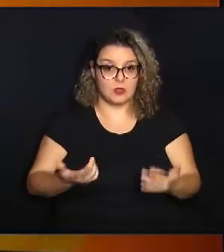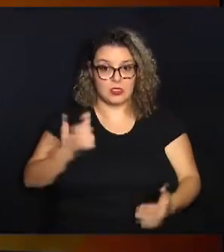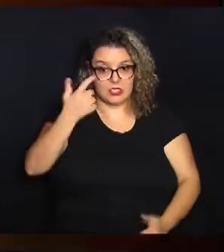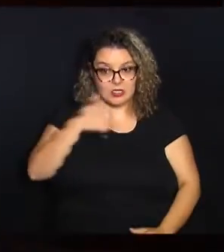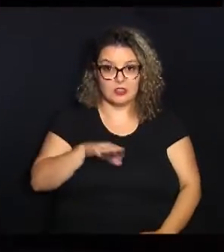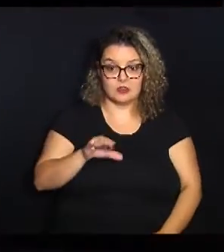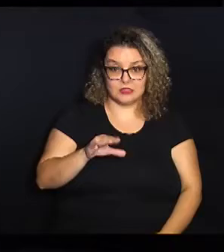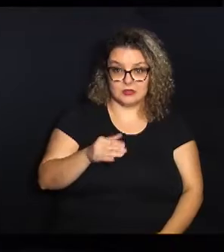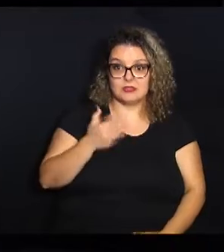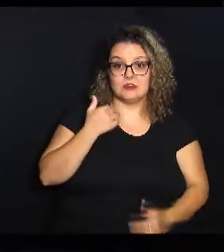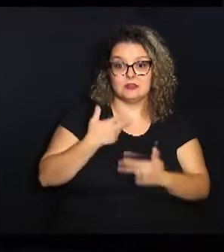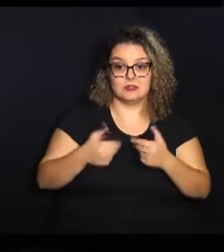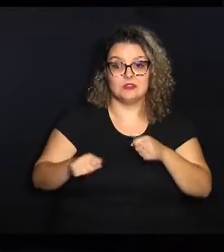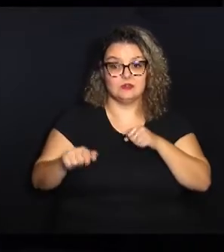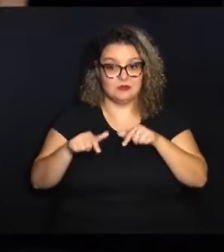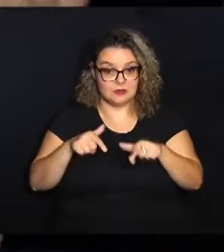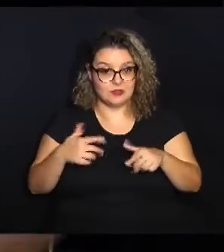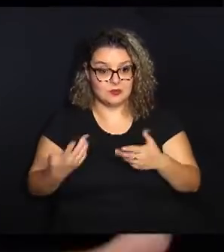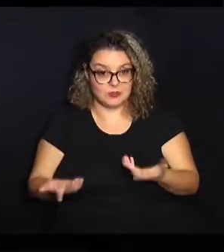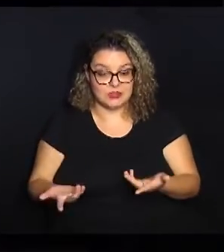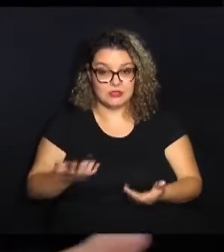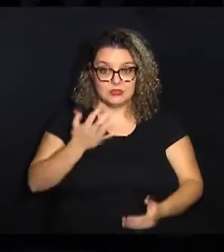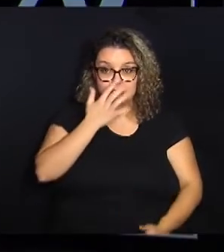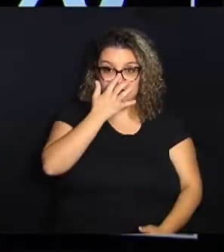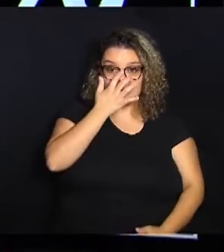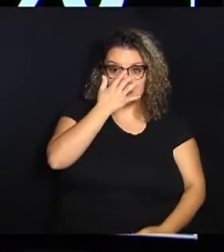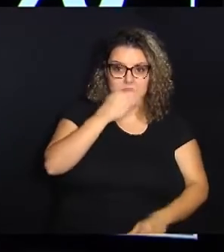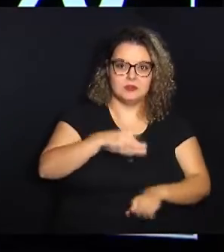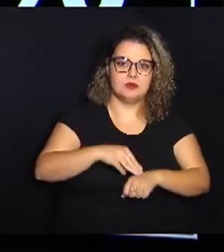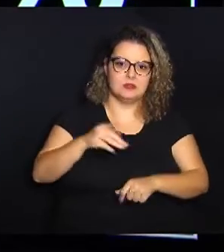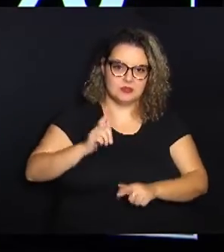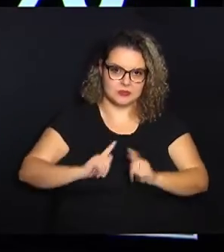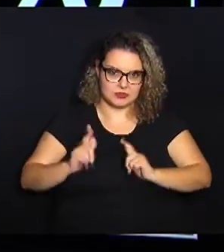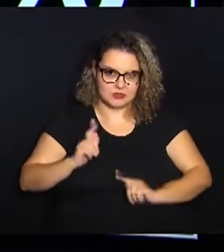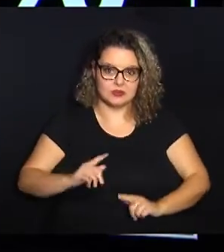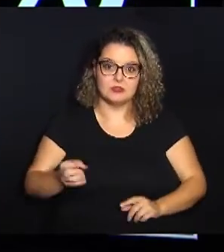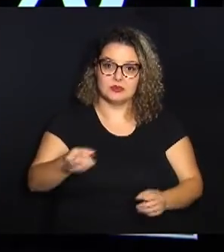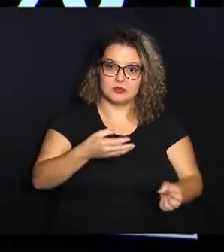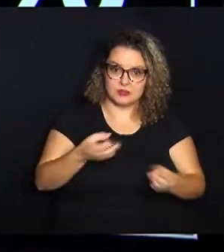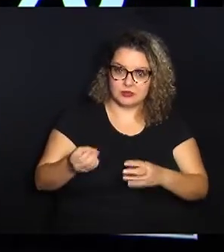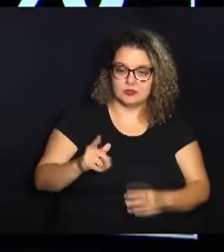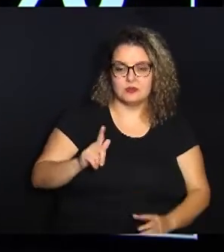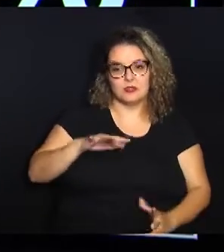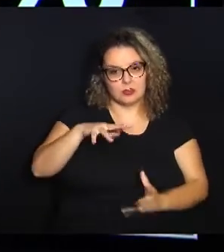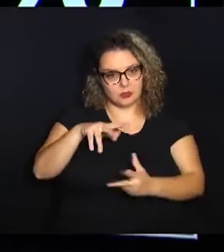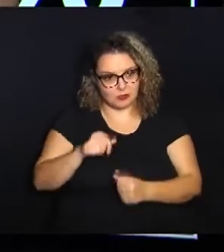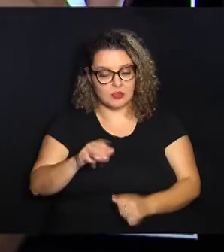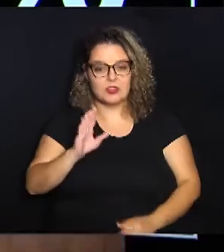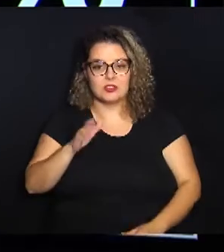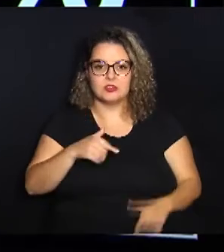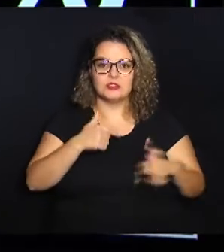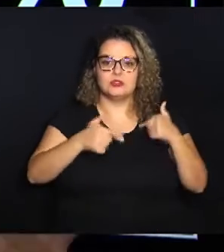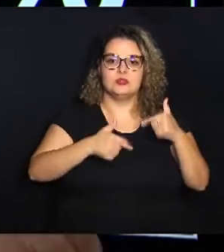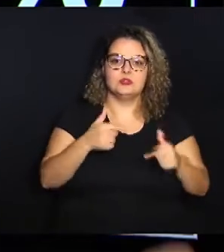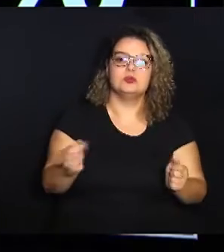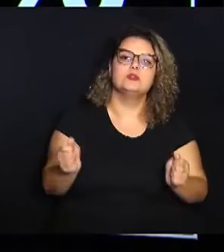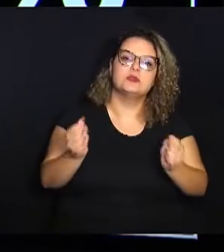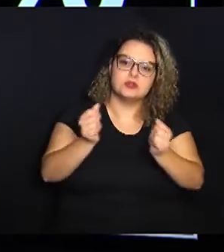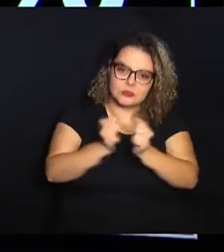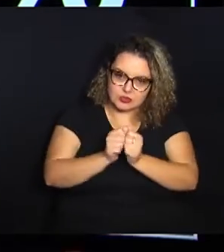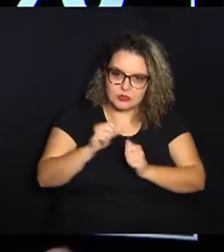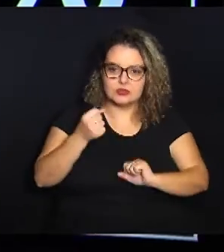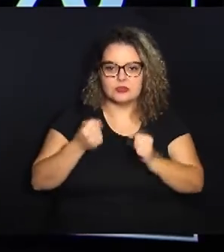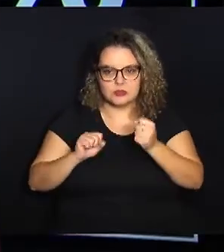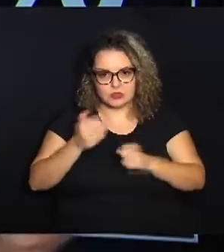de alimentos de formação, sou mestre em gestão global da inovação e já trabalhava junto à indústria